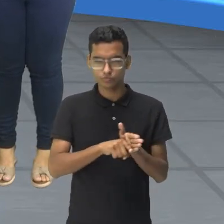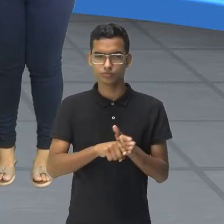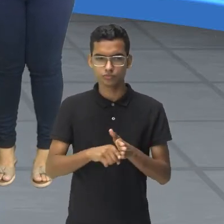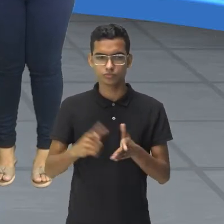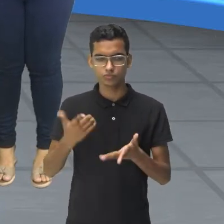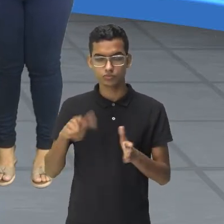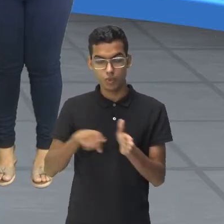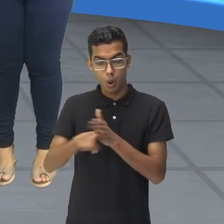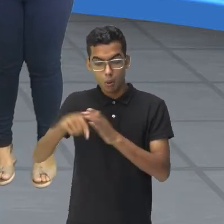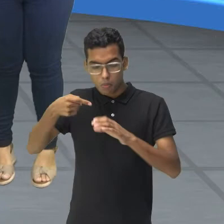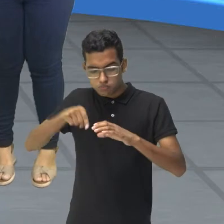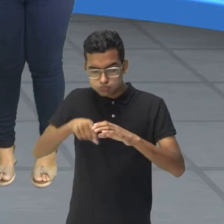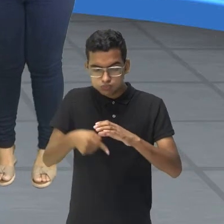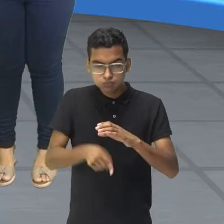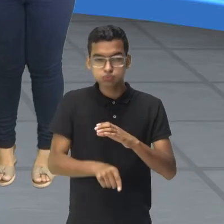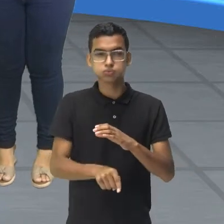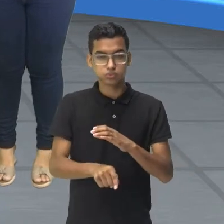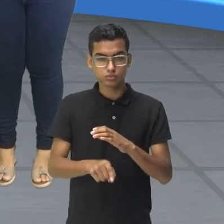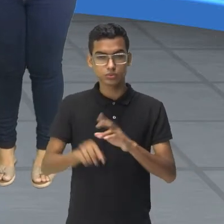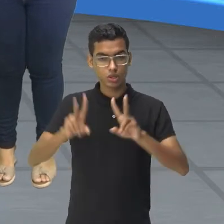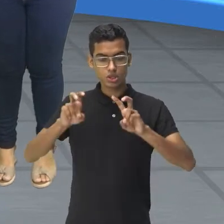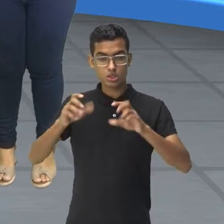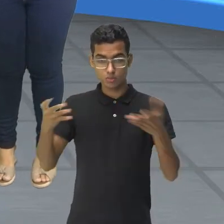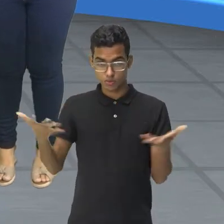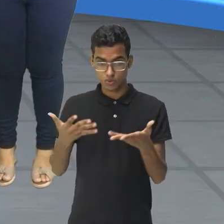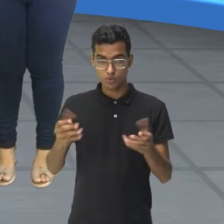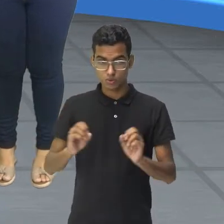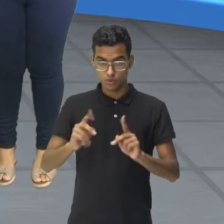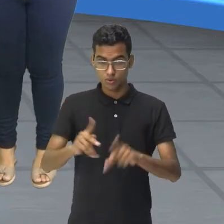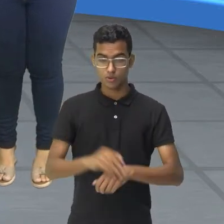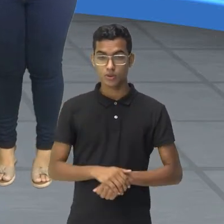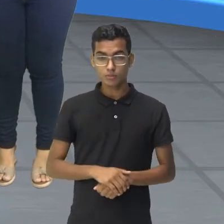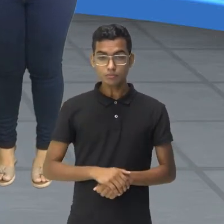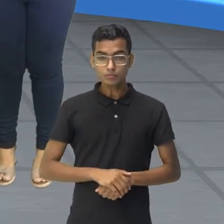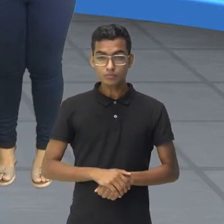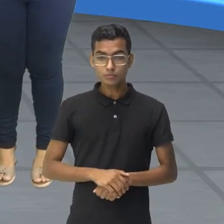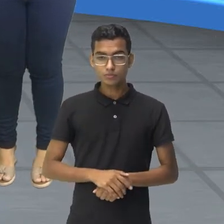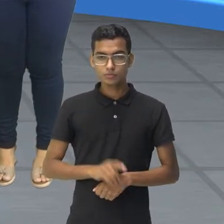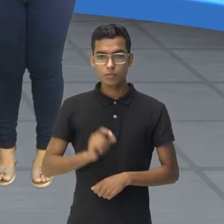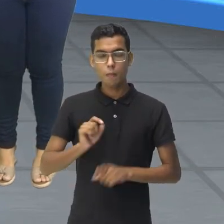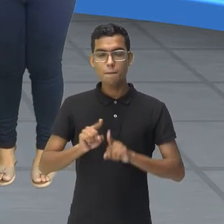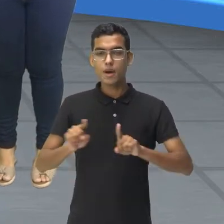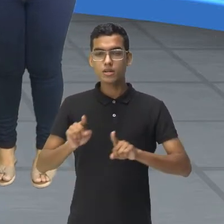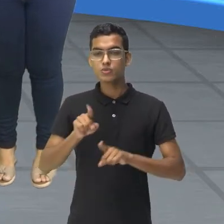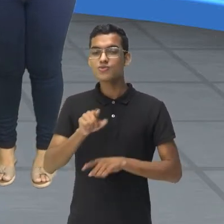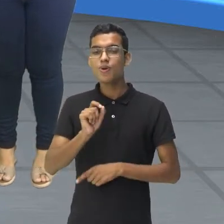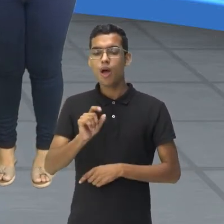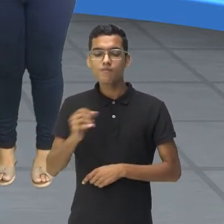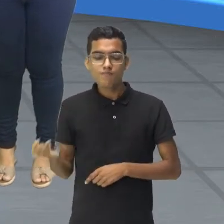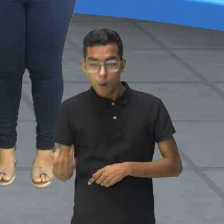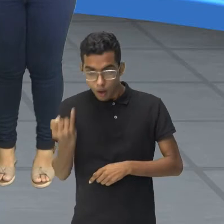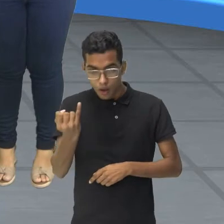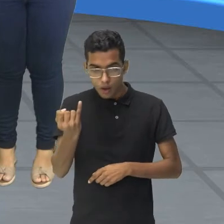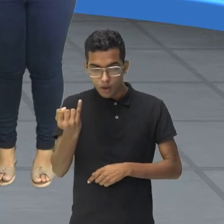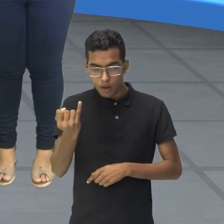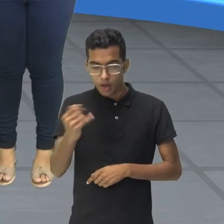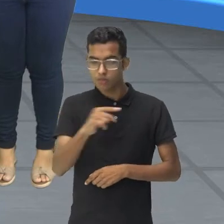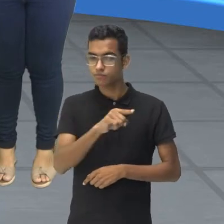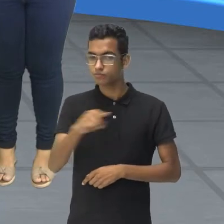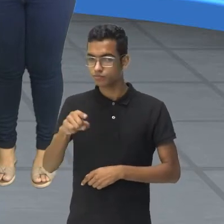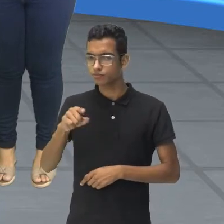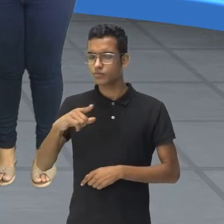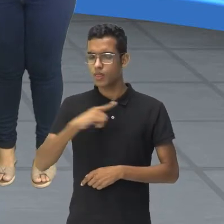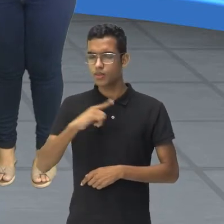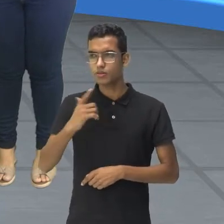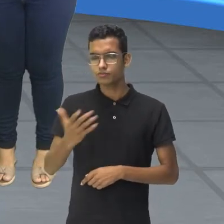se aprofundem um pouco mais nesse assunto que é interessante. Mas o que é a chave aqui dessa aula? É vocês saberem